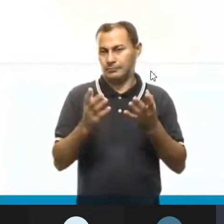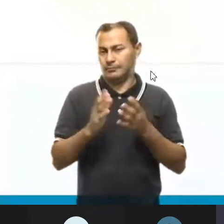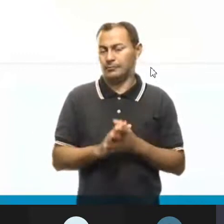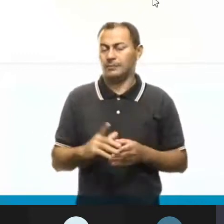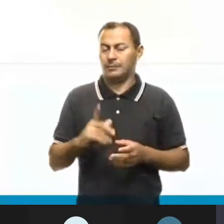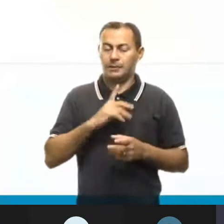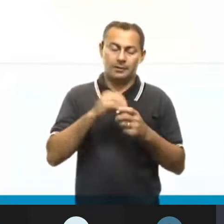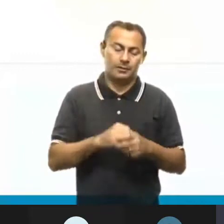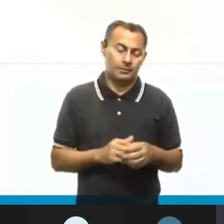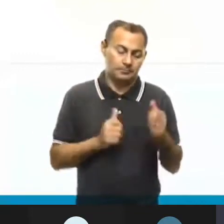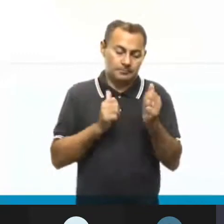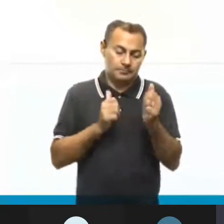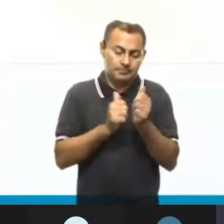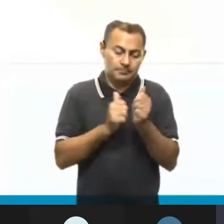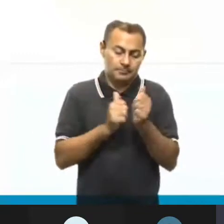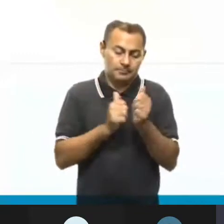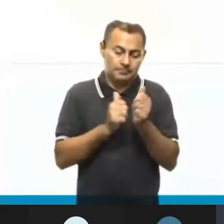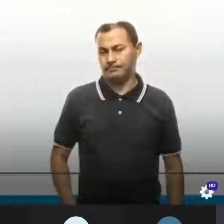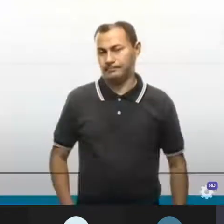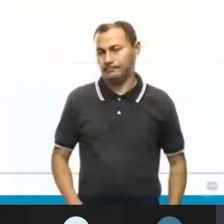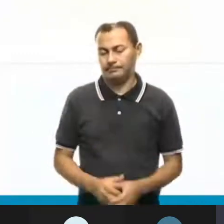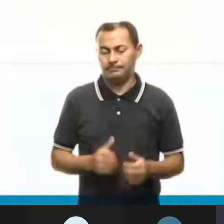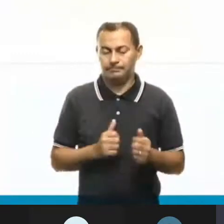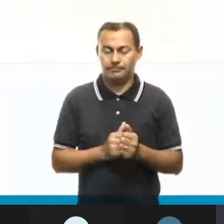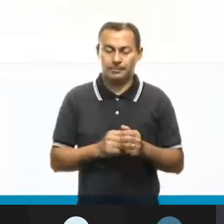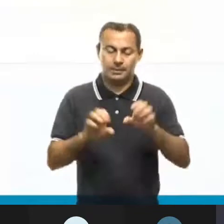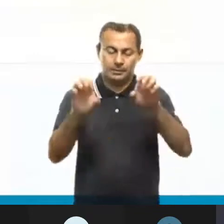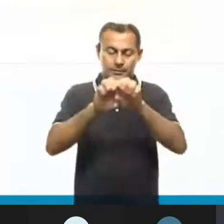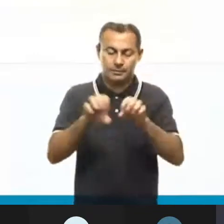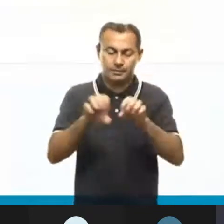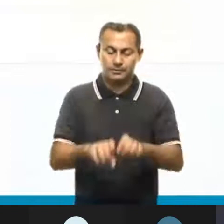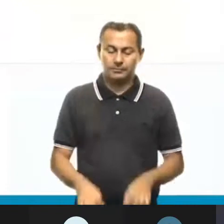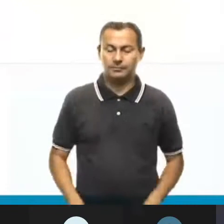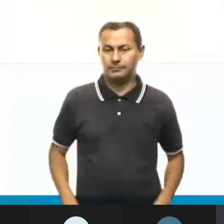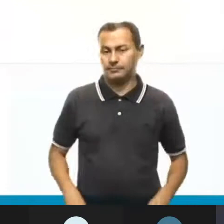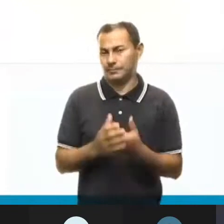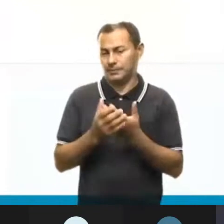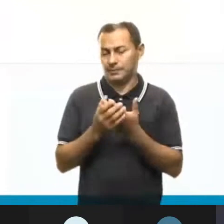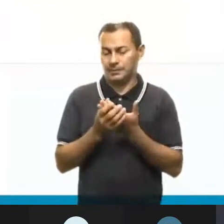tá? Então, ela tá aí ao redor, né, da estrutura.